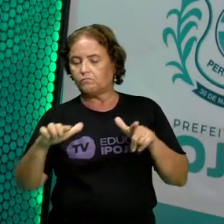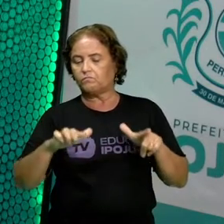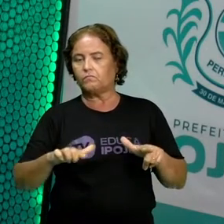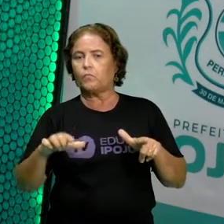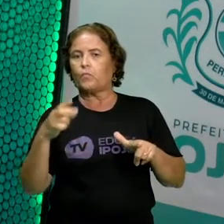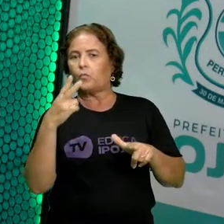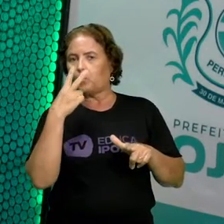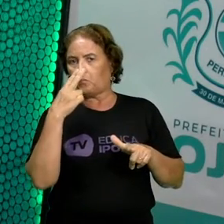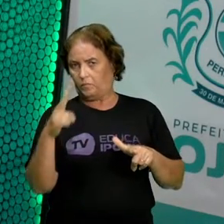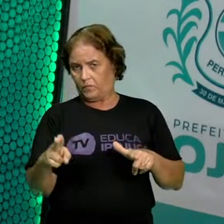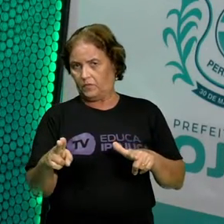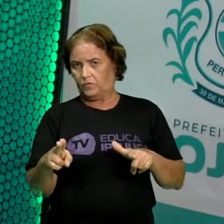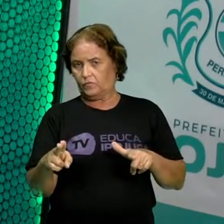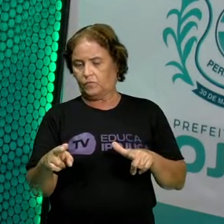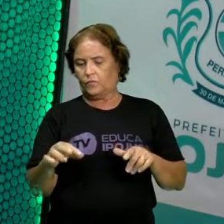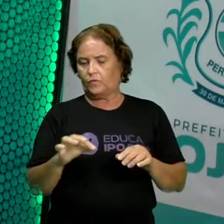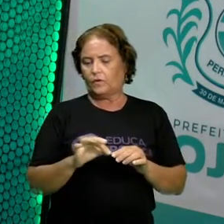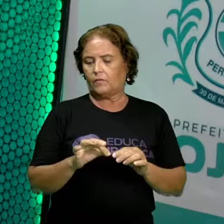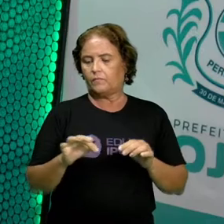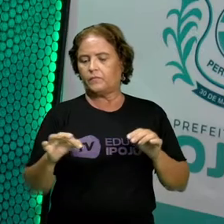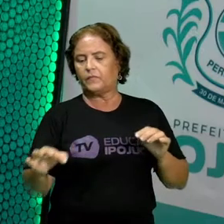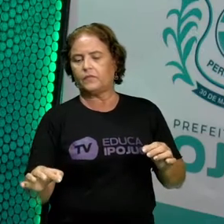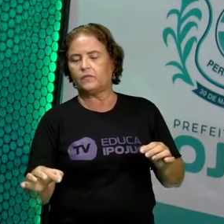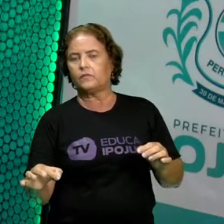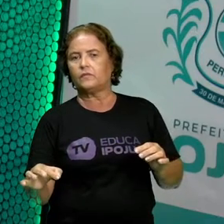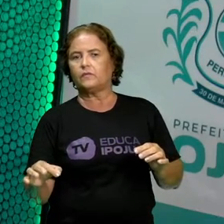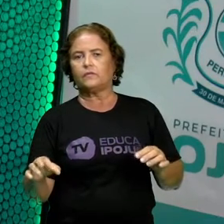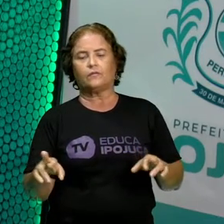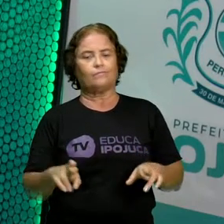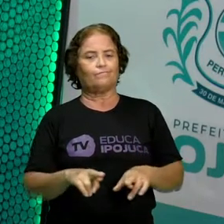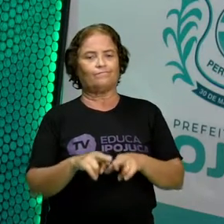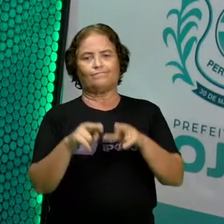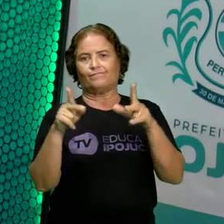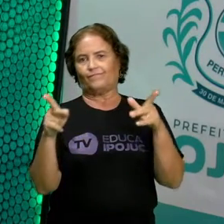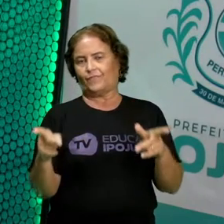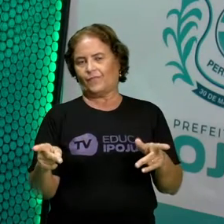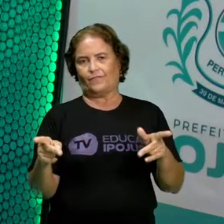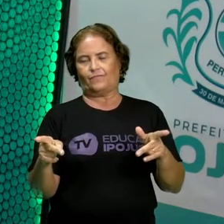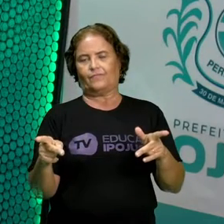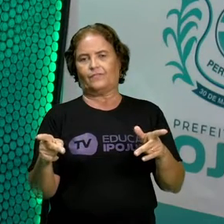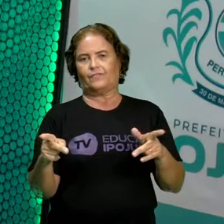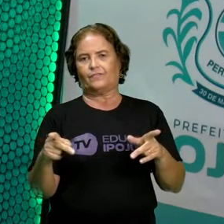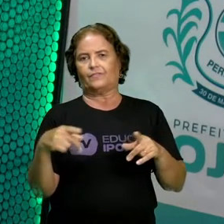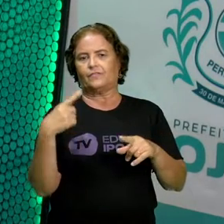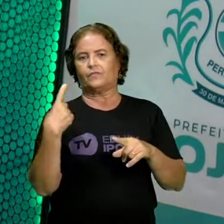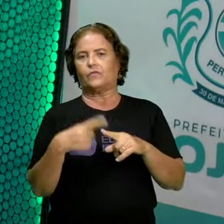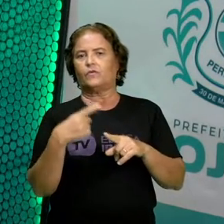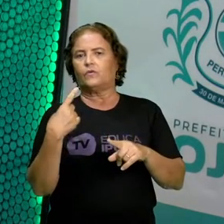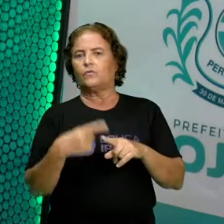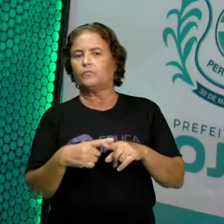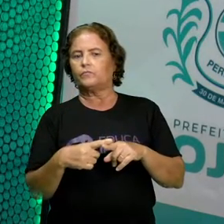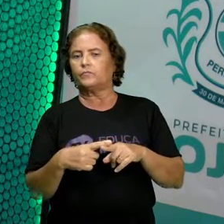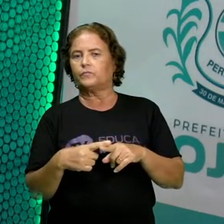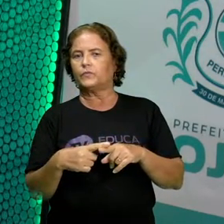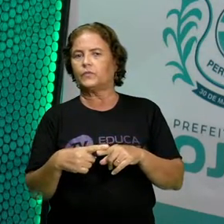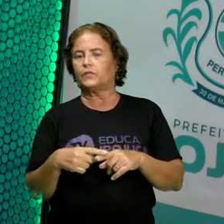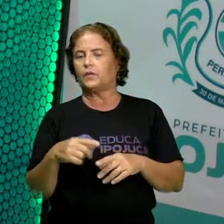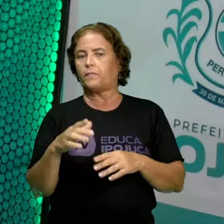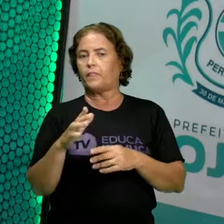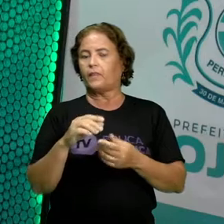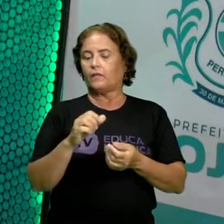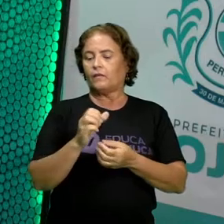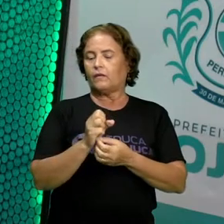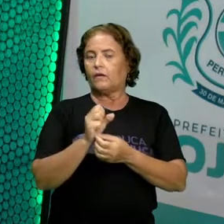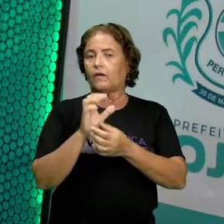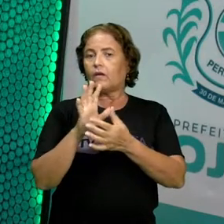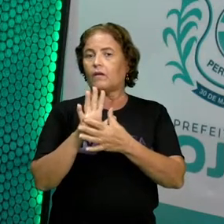espaço, essa medição ia dar irregular. Por quê? Porque o tamanho